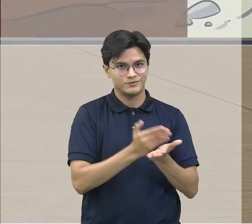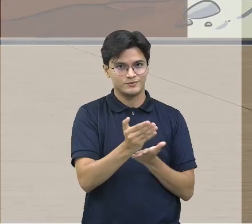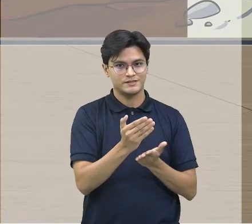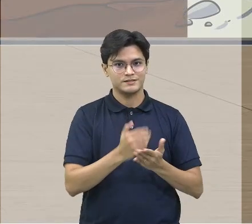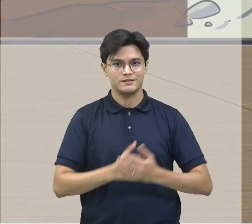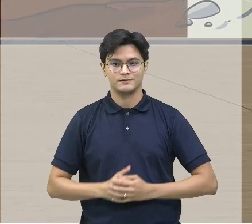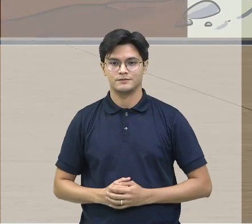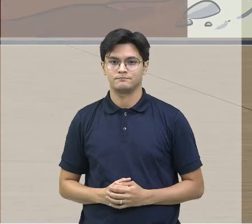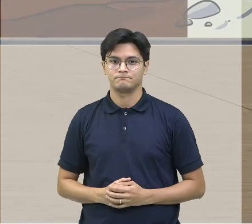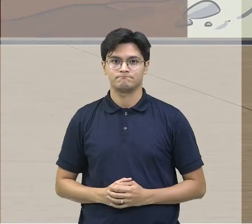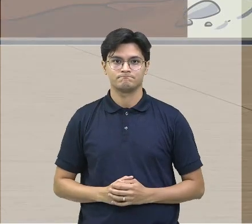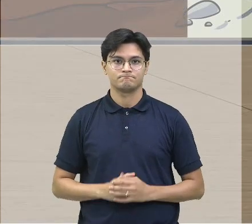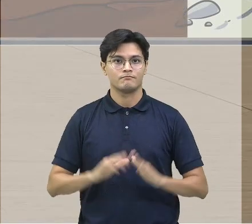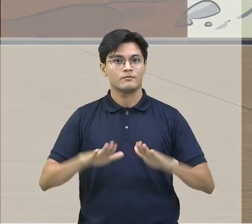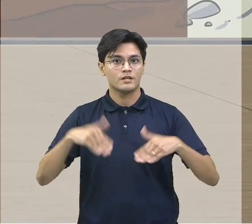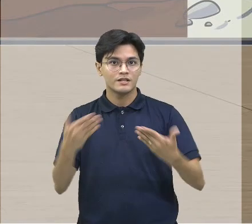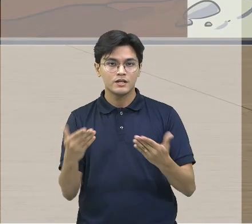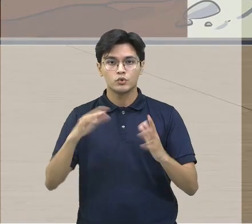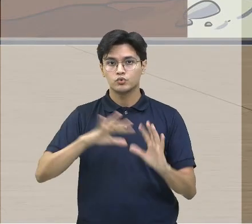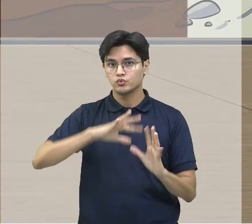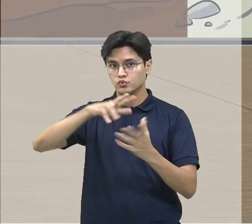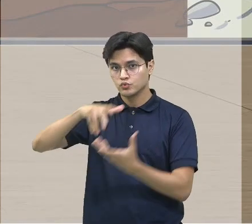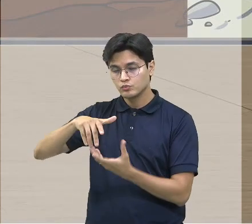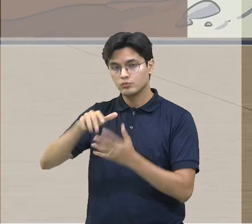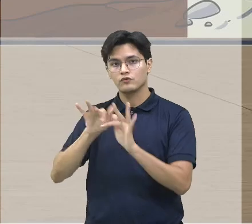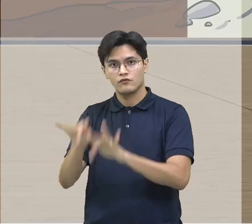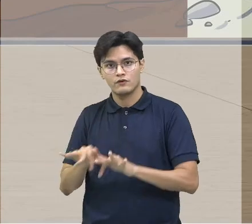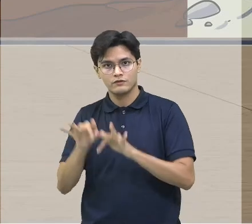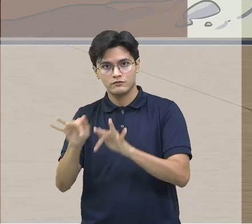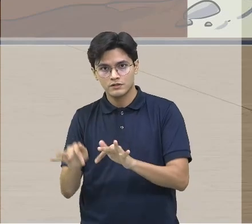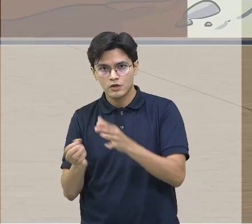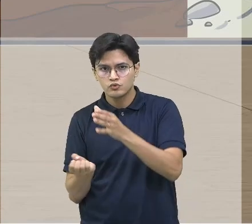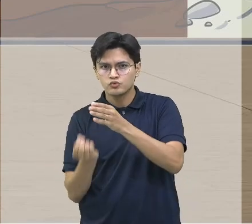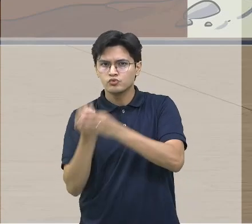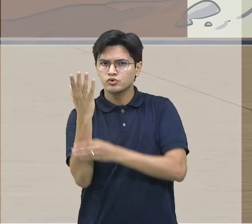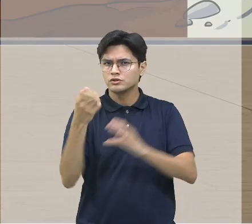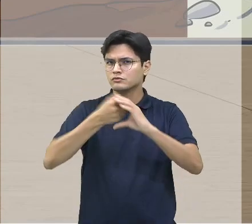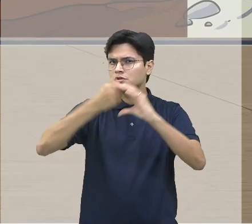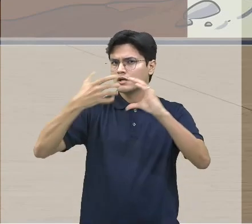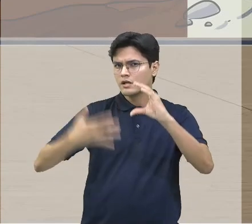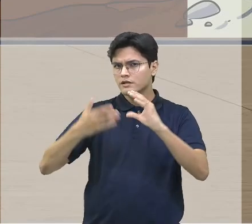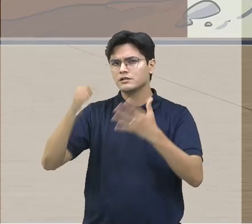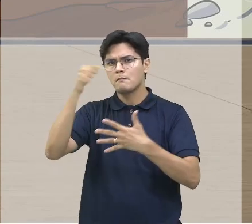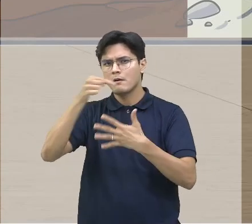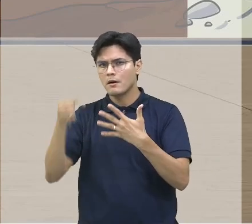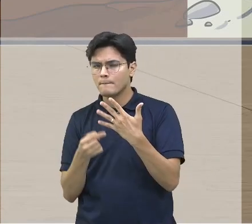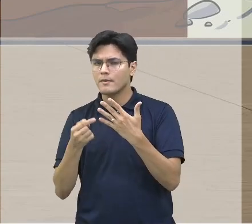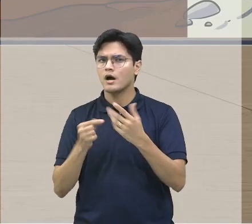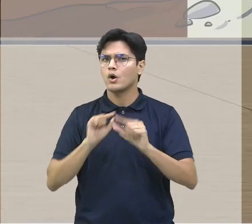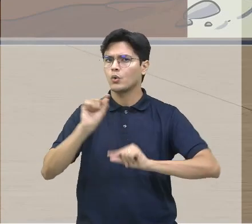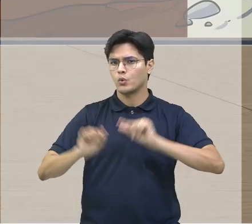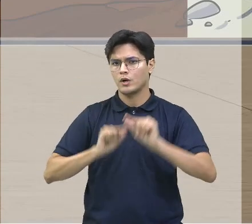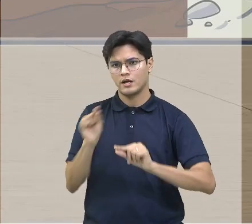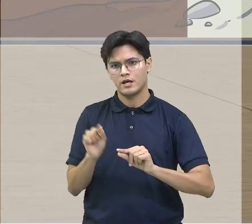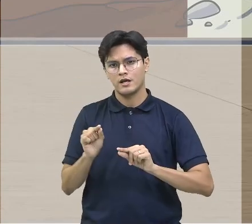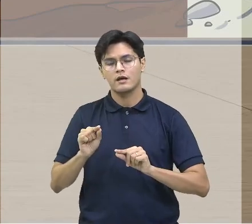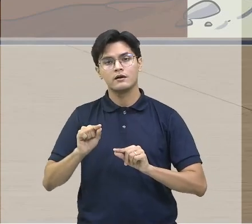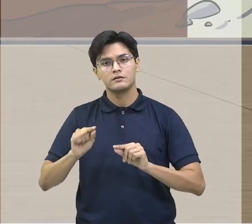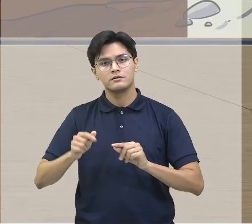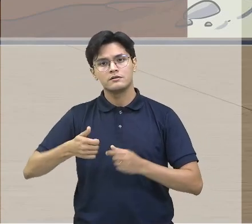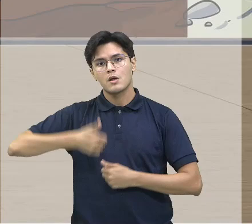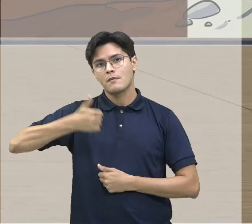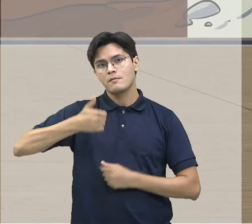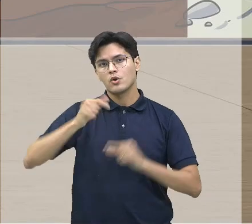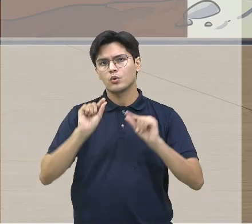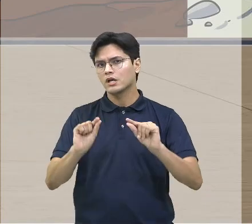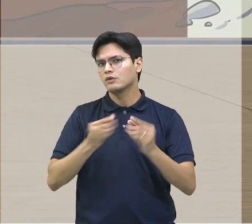Então, o mundo feudal, origem e características do feudalismo. O primeiro ponto que a gente tem que falar é justamente sobre essa questão dessa